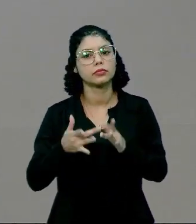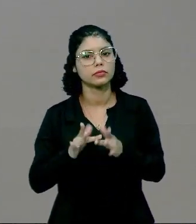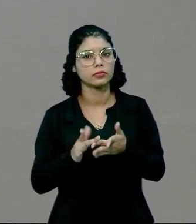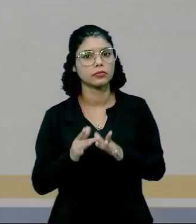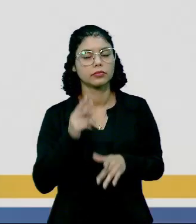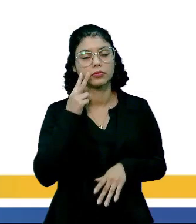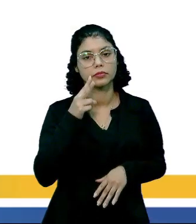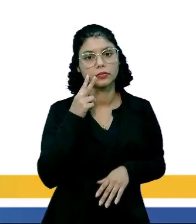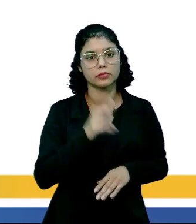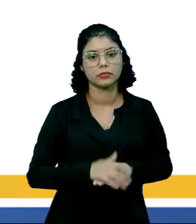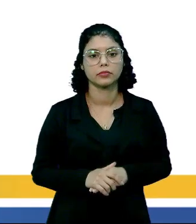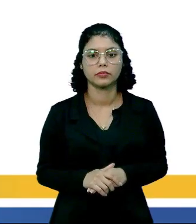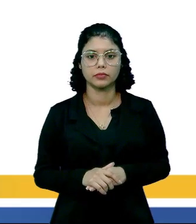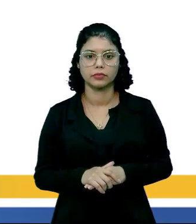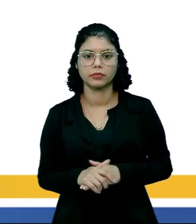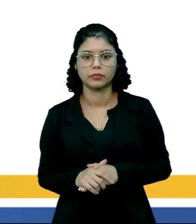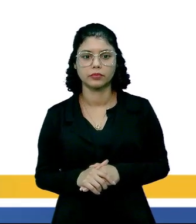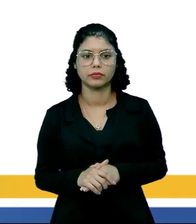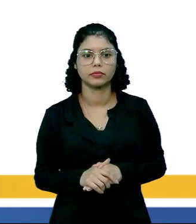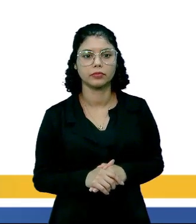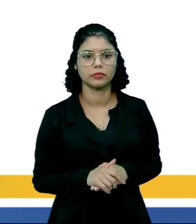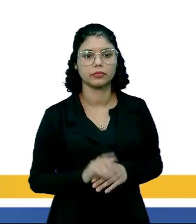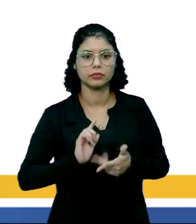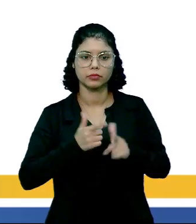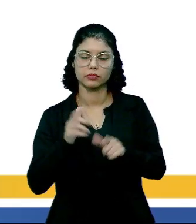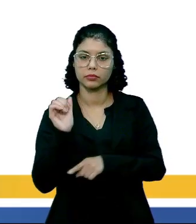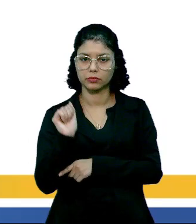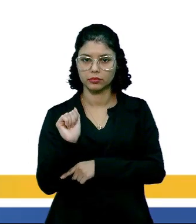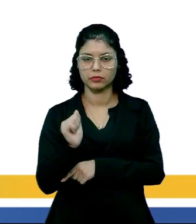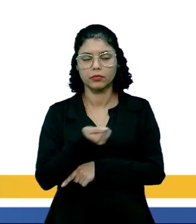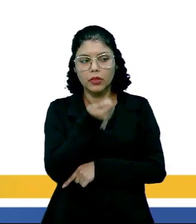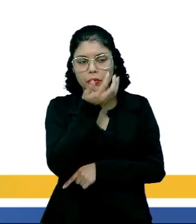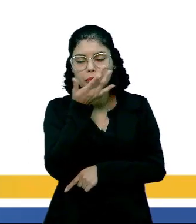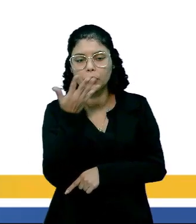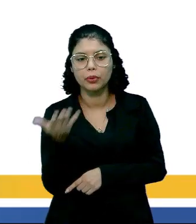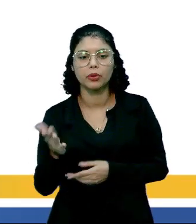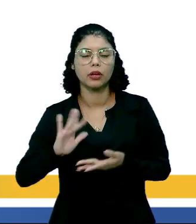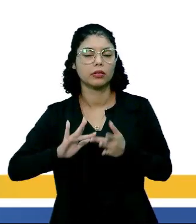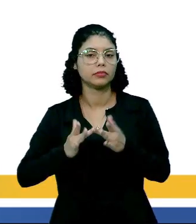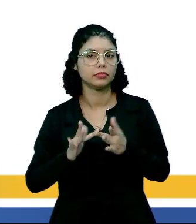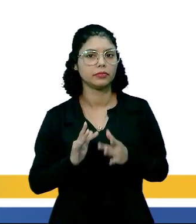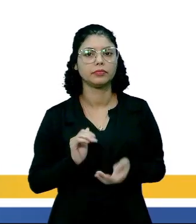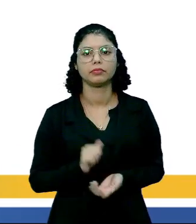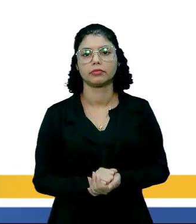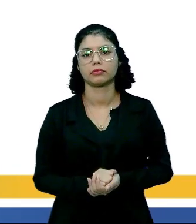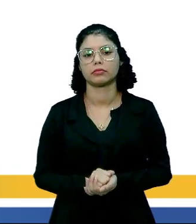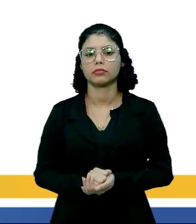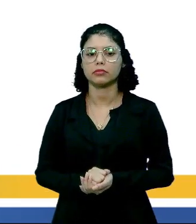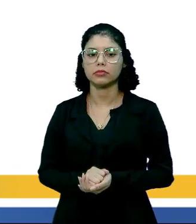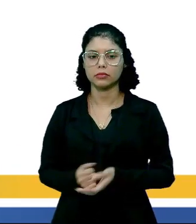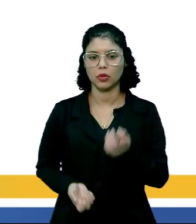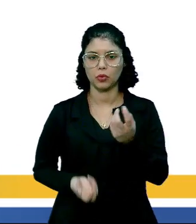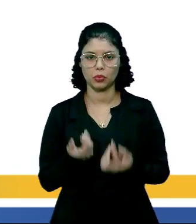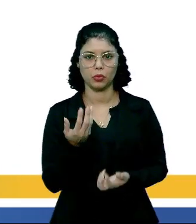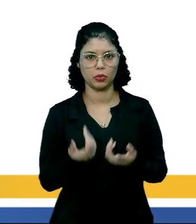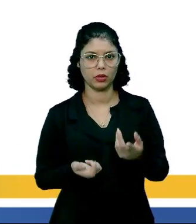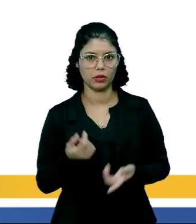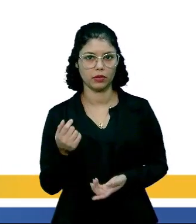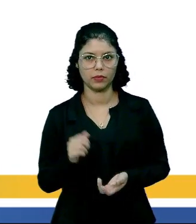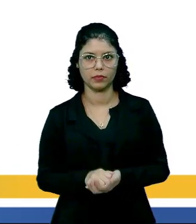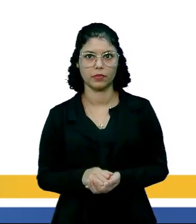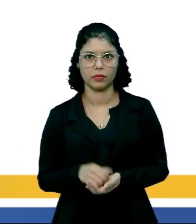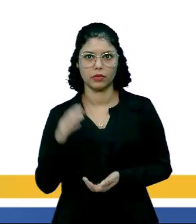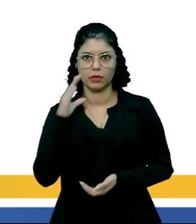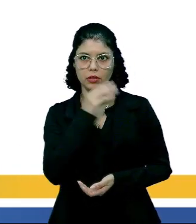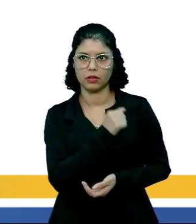contato olha só é letra A né pessoal o carvão em pó então quando eu utilizo o carvão em pó a queima desse carvão ela vai